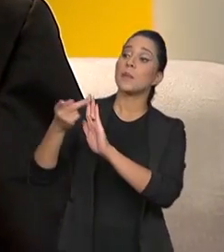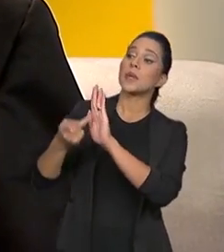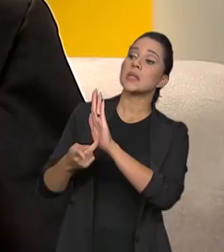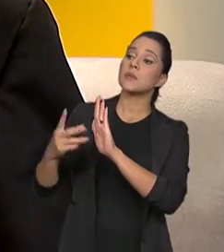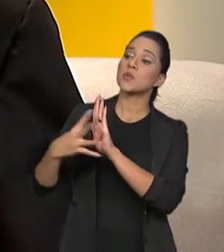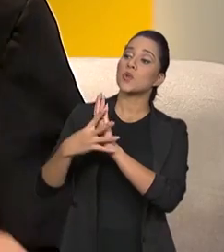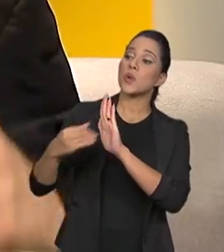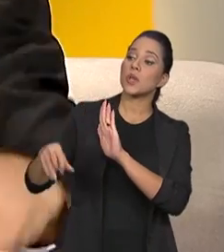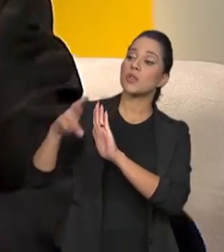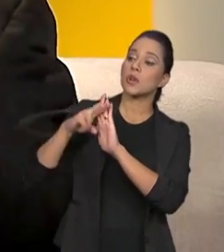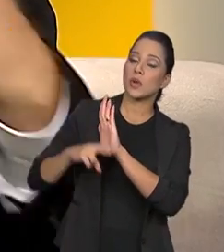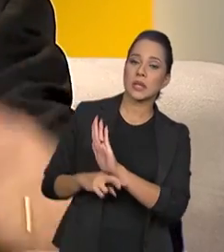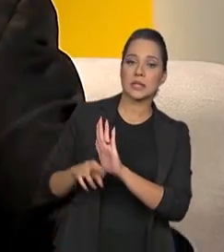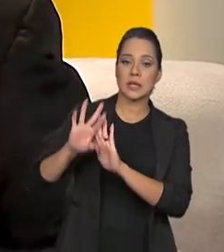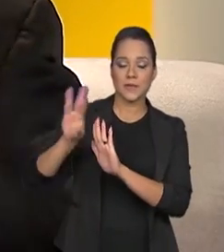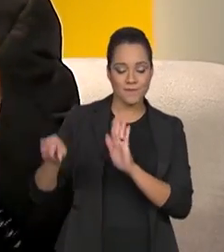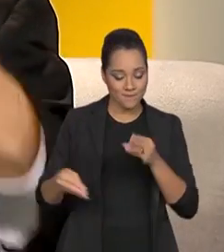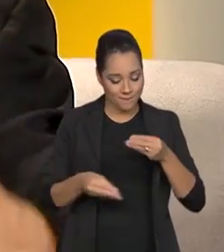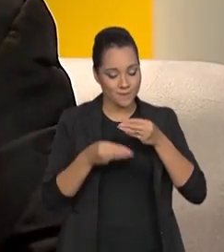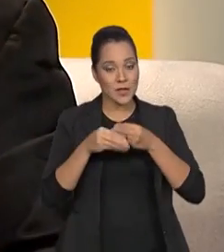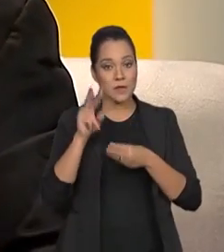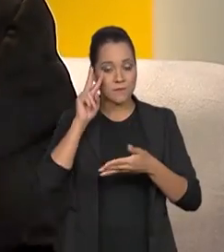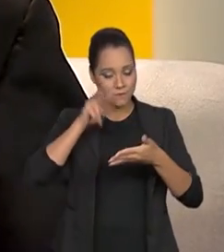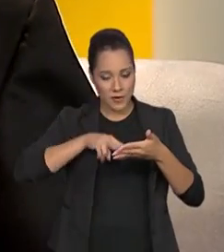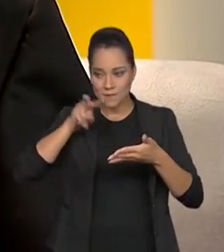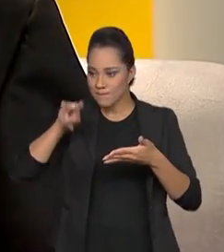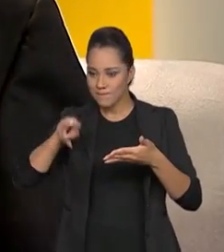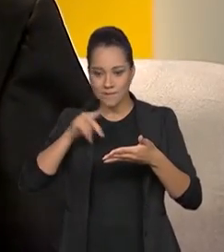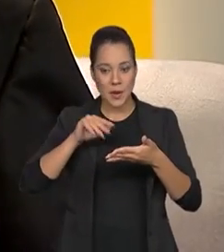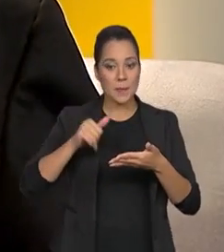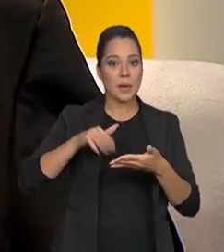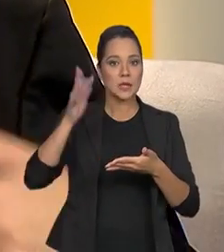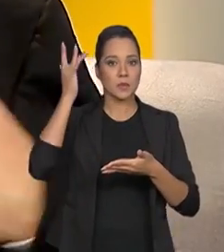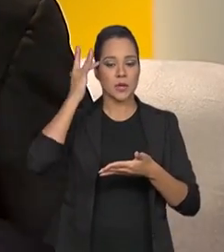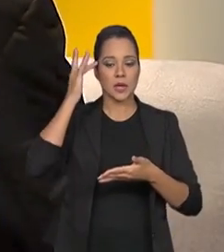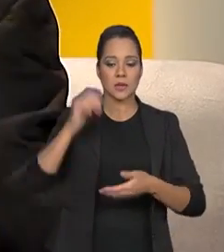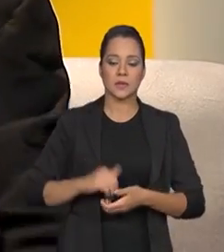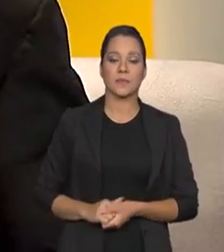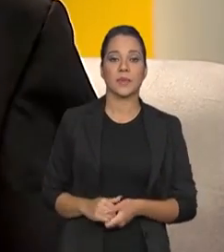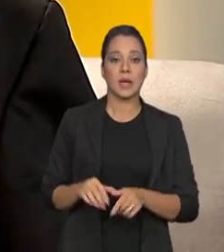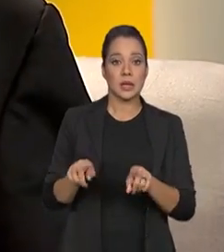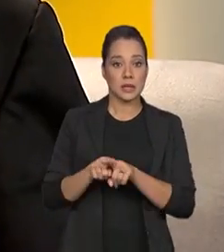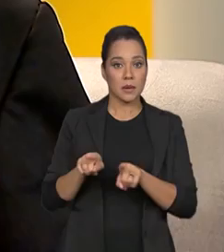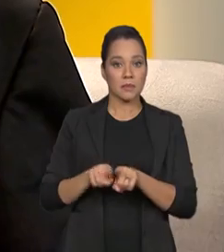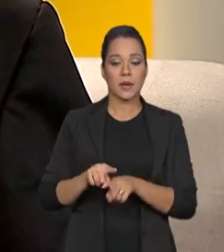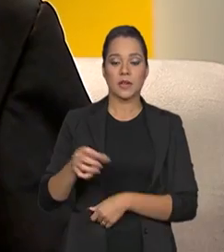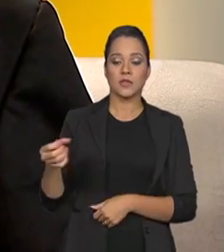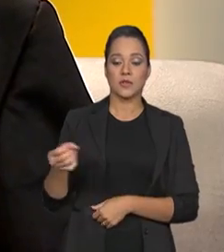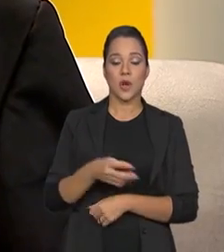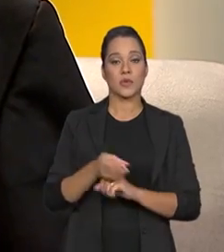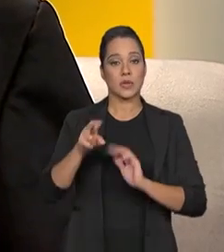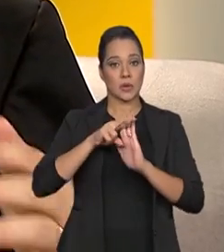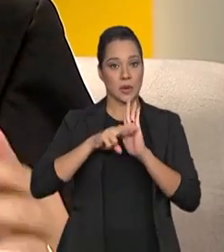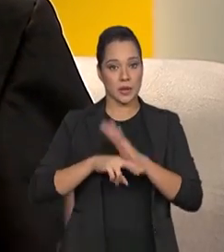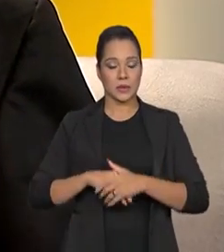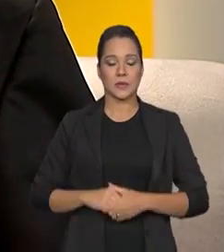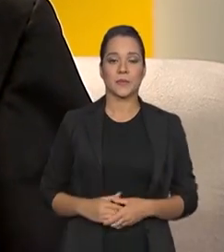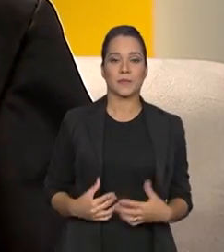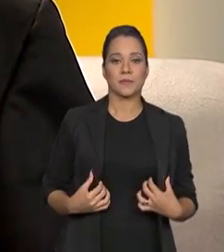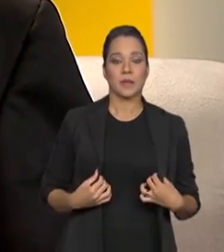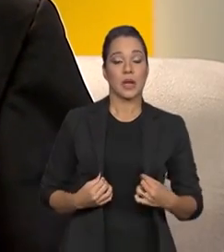do modelo regulatório e modernizá-los revê-los além de dar conta das novas demandas de novos regulamentos Então